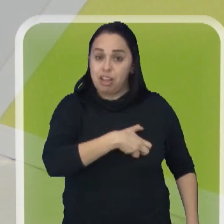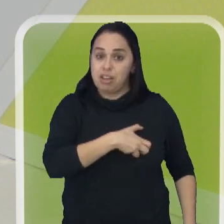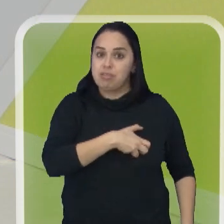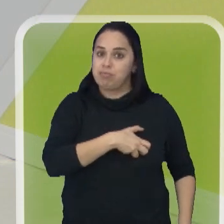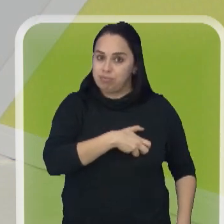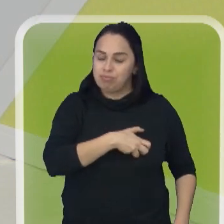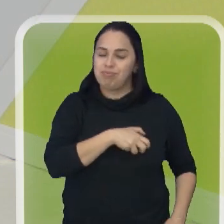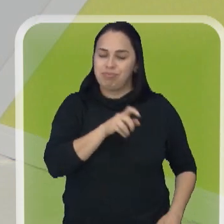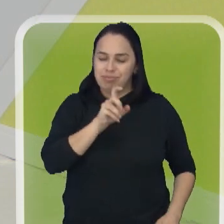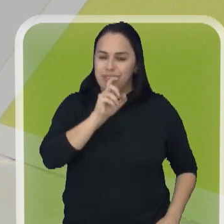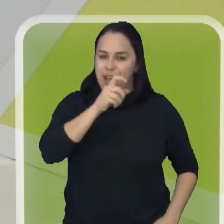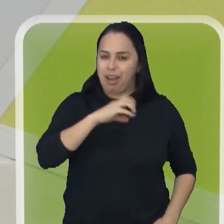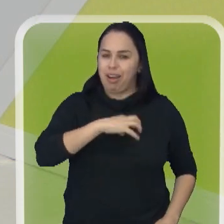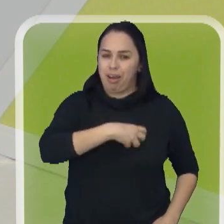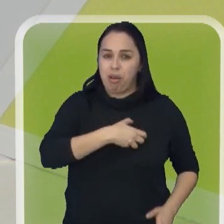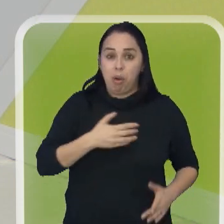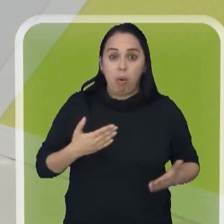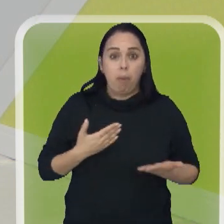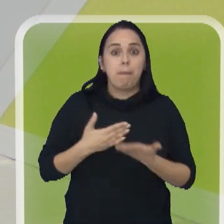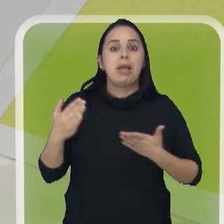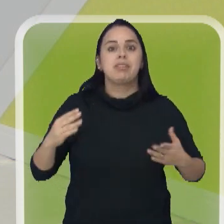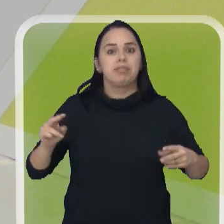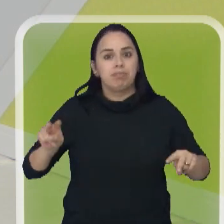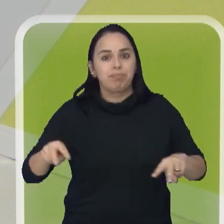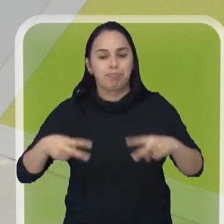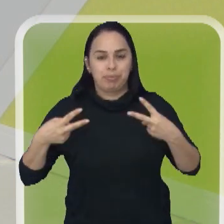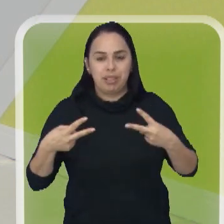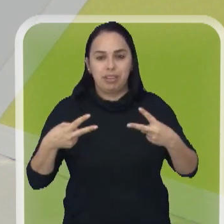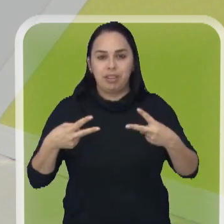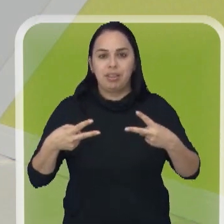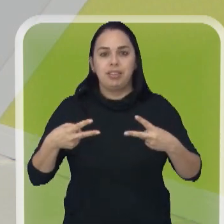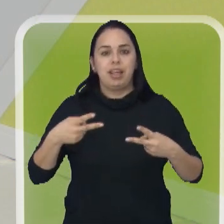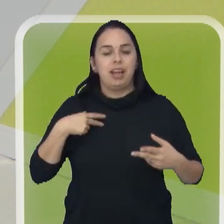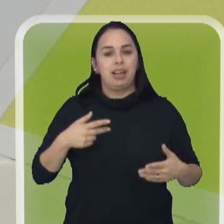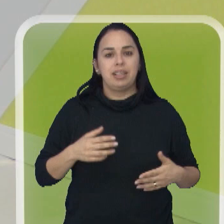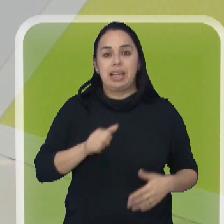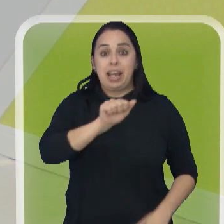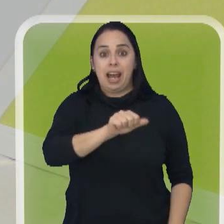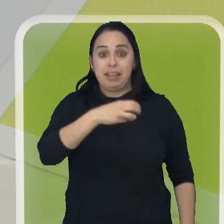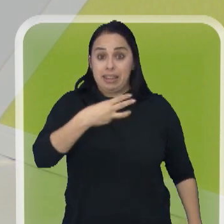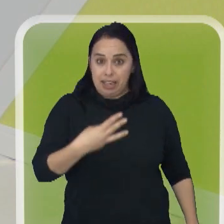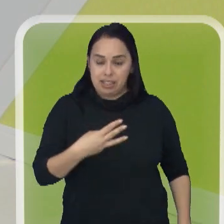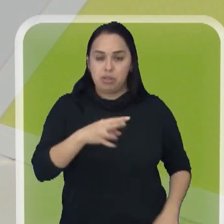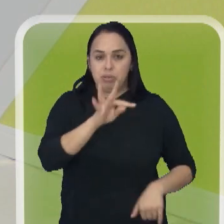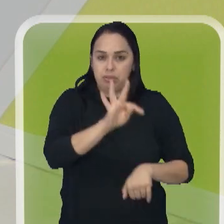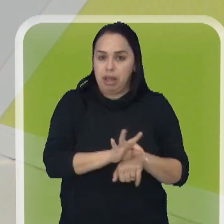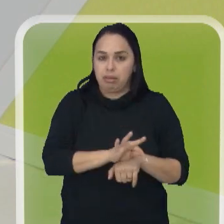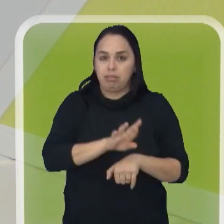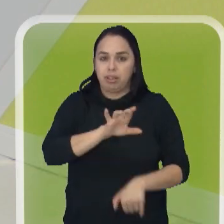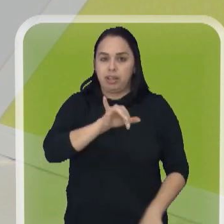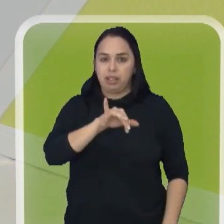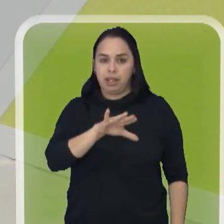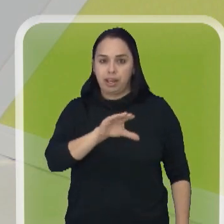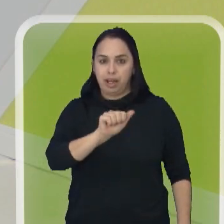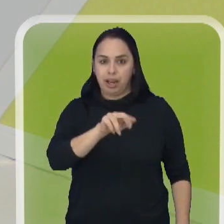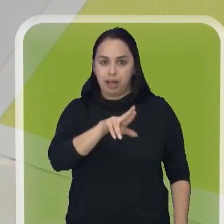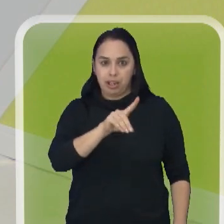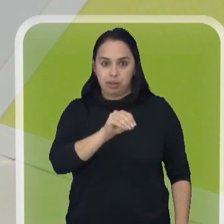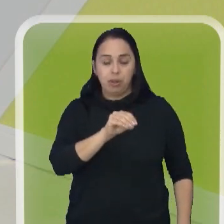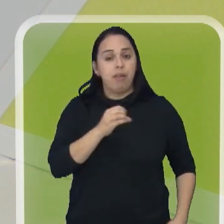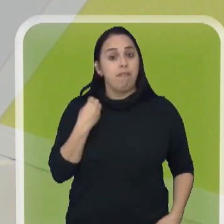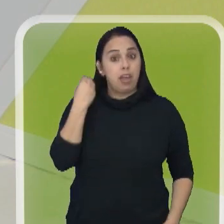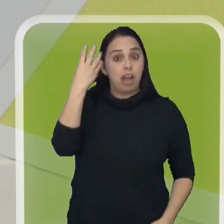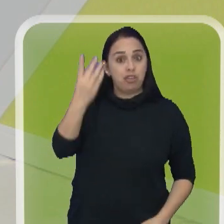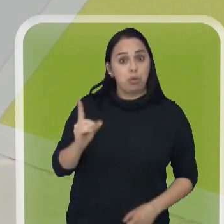começa uma das semifinais do Paulista da Série A3. O time do técnico Ricardo Costa, que está em Presidente